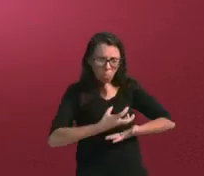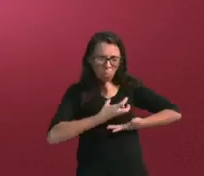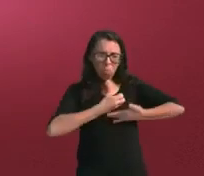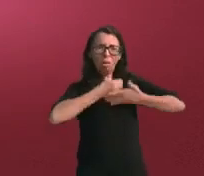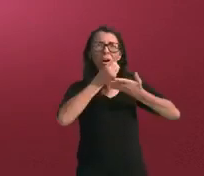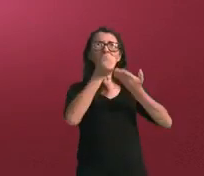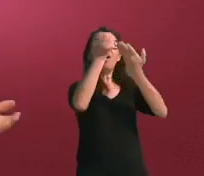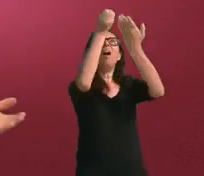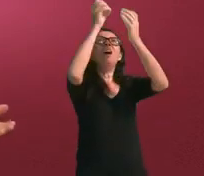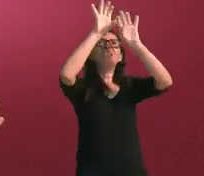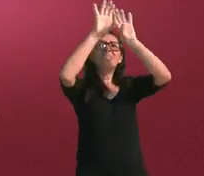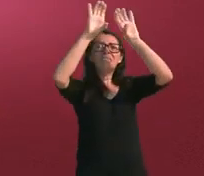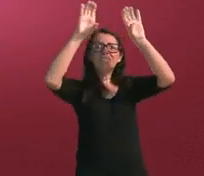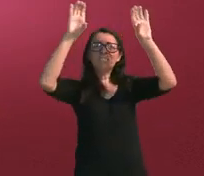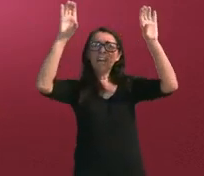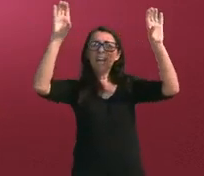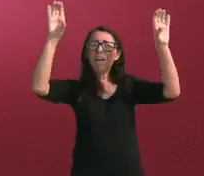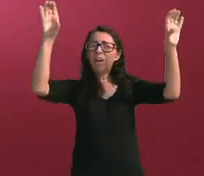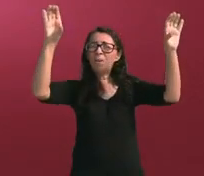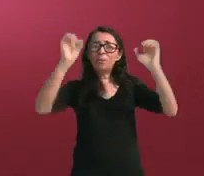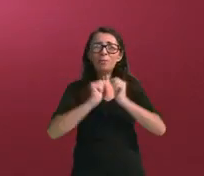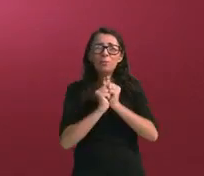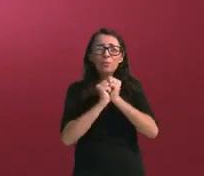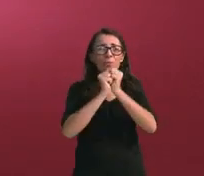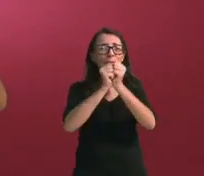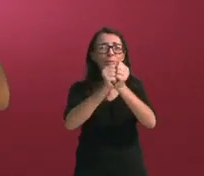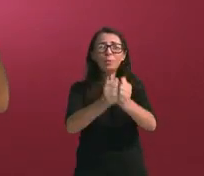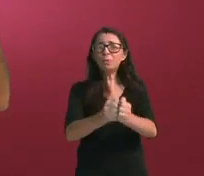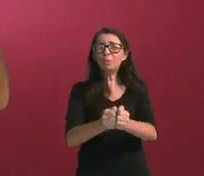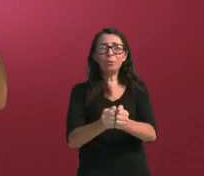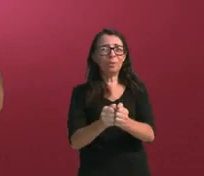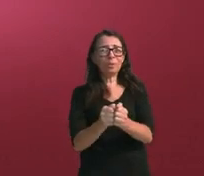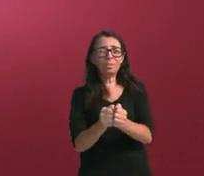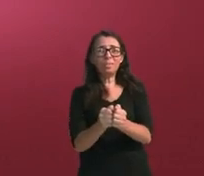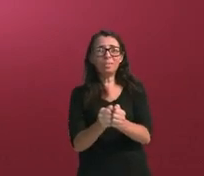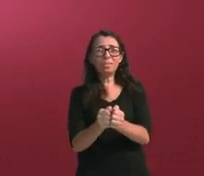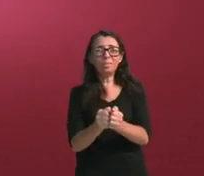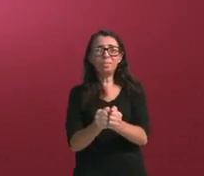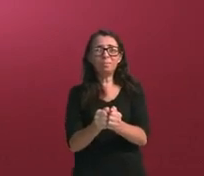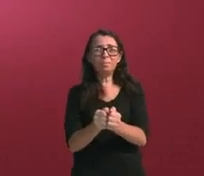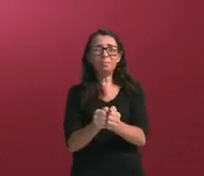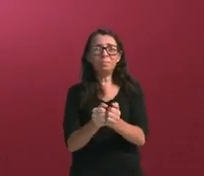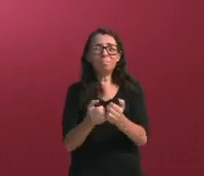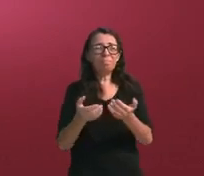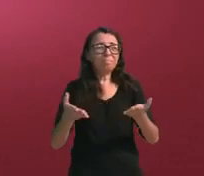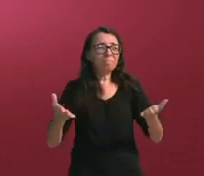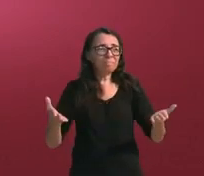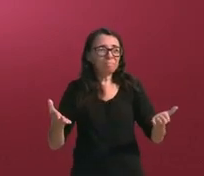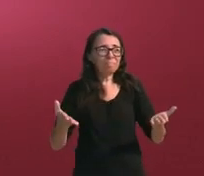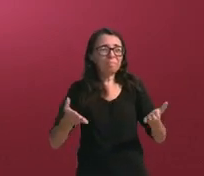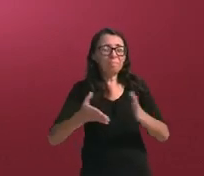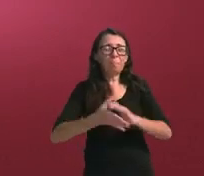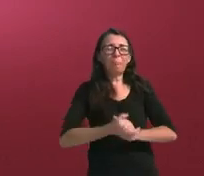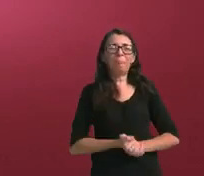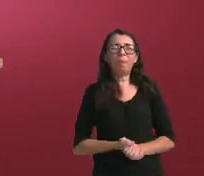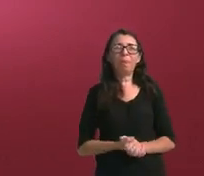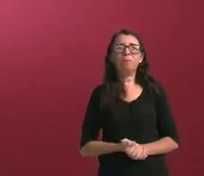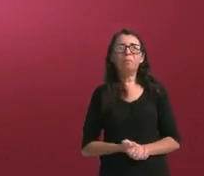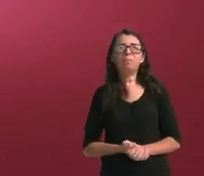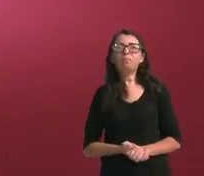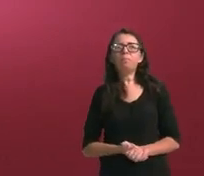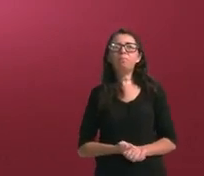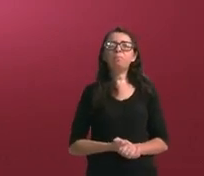nos fez, a salvação. A salvação é o melhor dom. Eu fico me perguntando aqui, né, o que